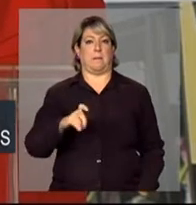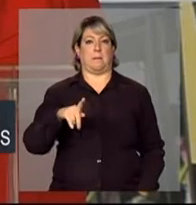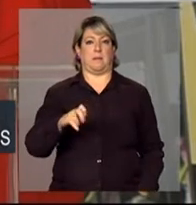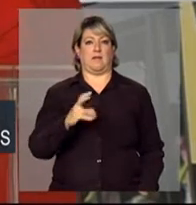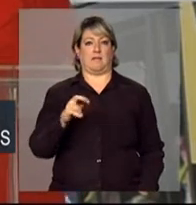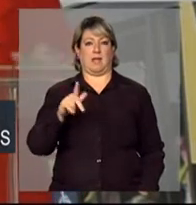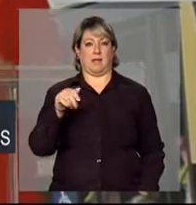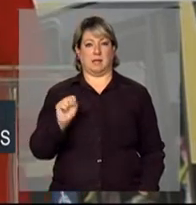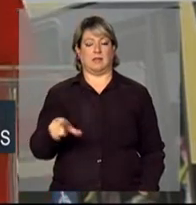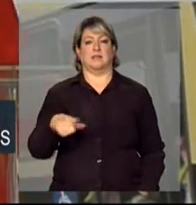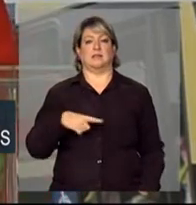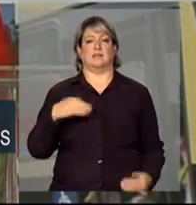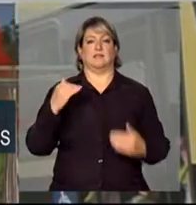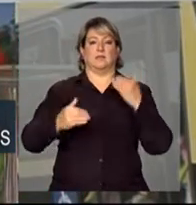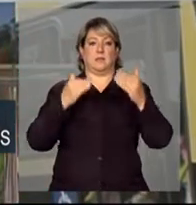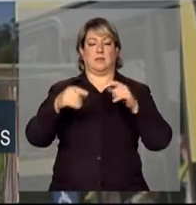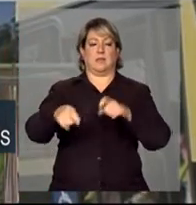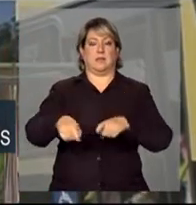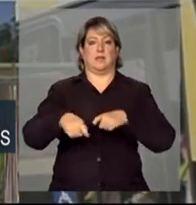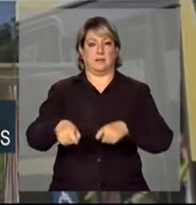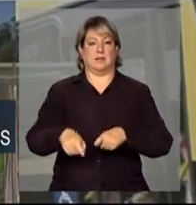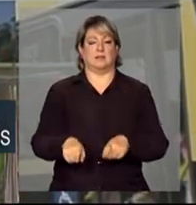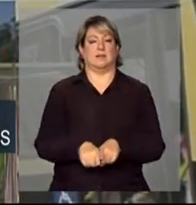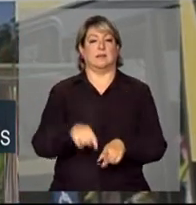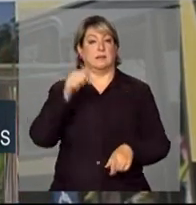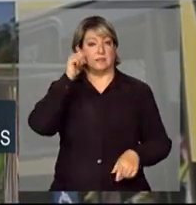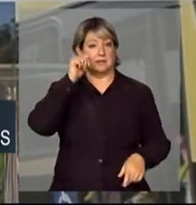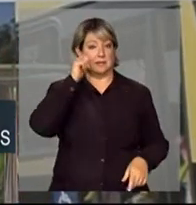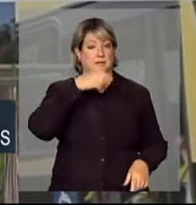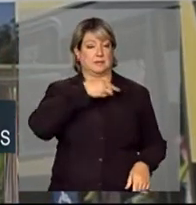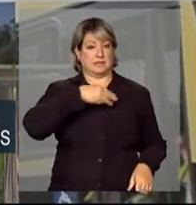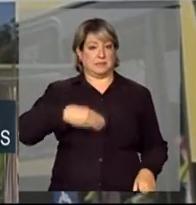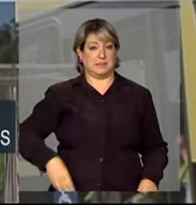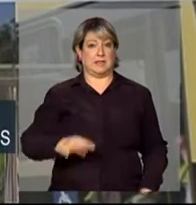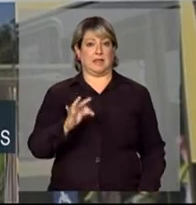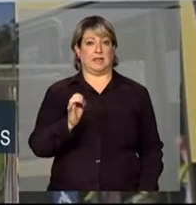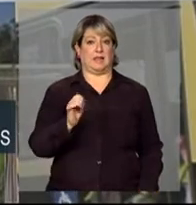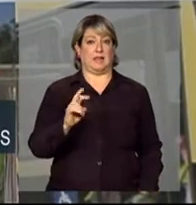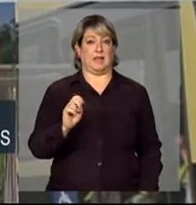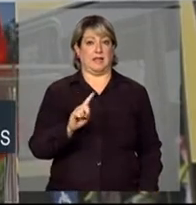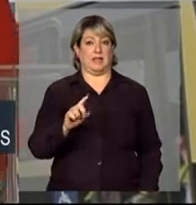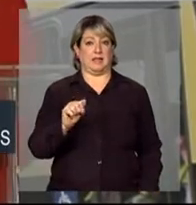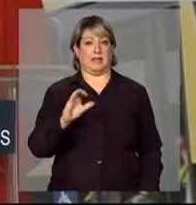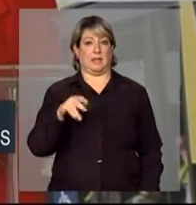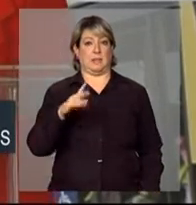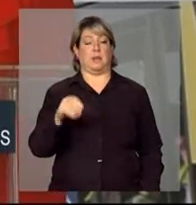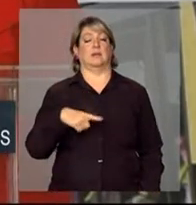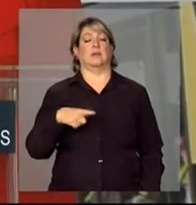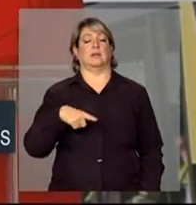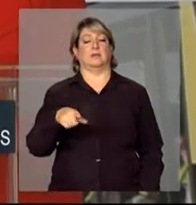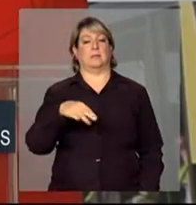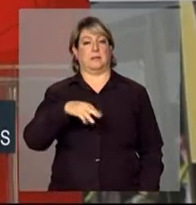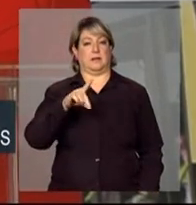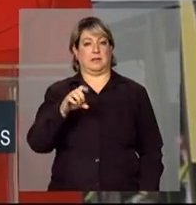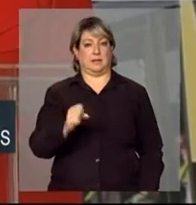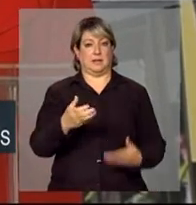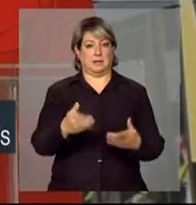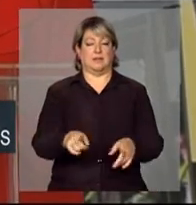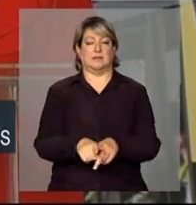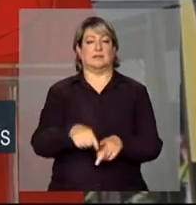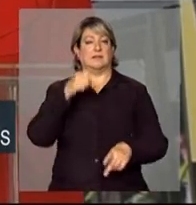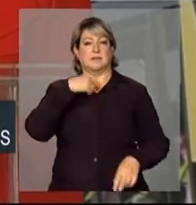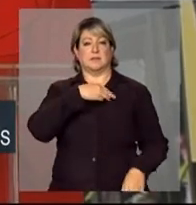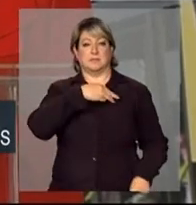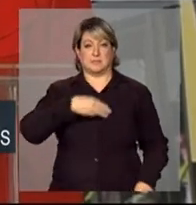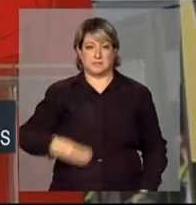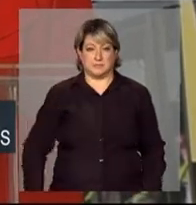Desenvolvimento Agrário, a ministra Tereza Campelo, do Desenvolvimento Social e Combate à Fome, a